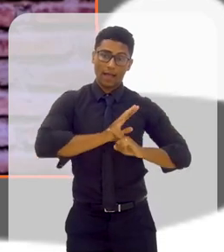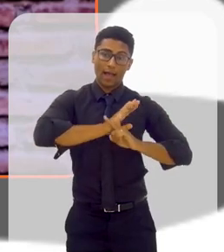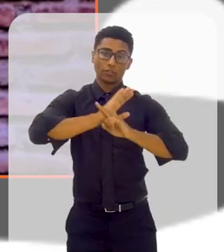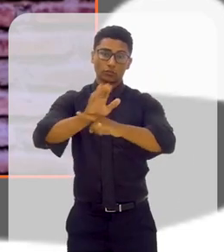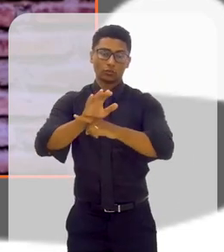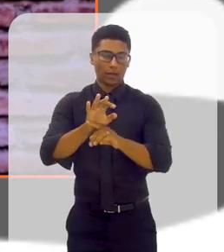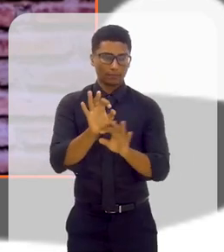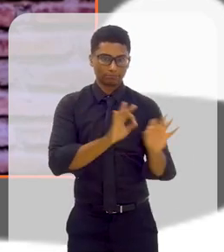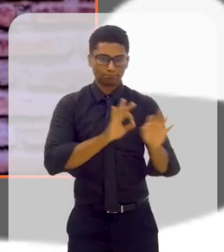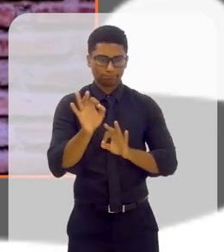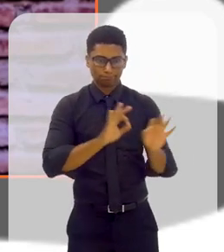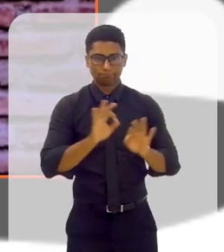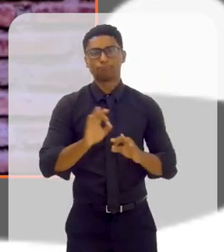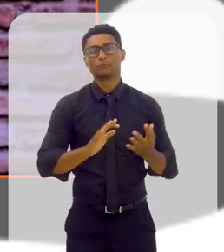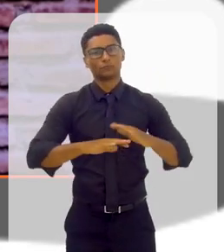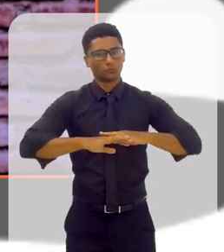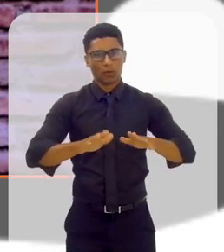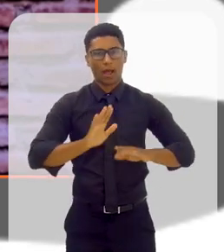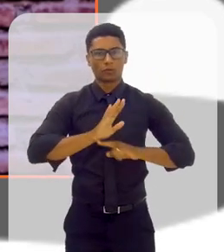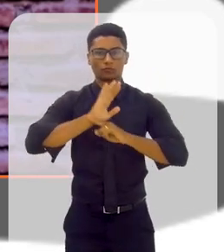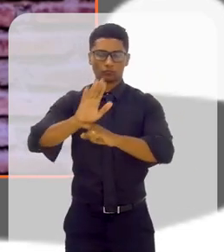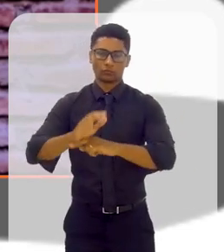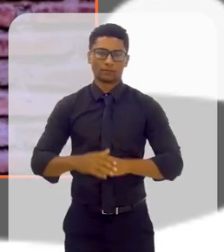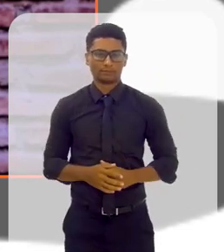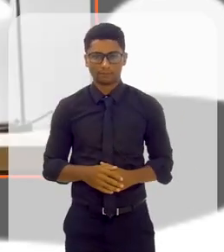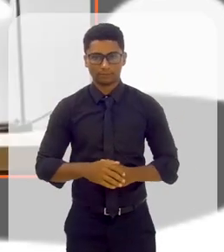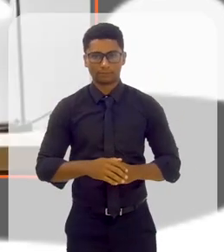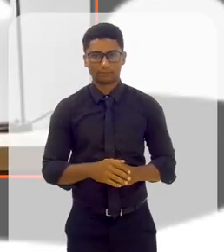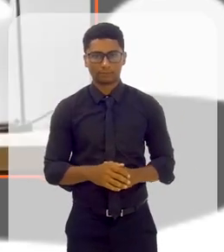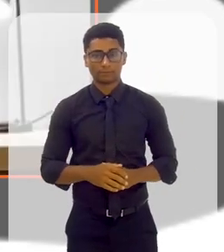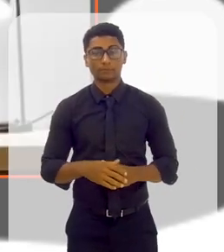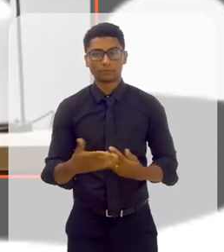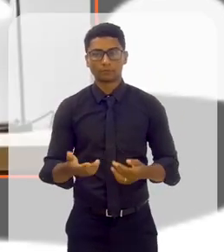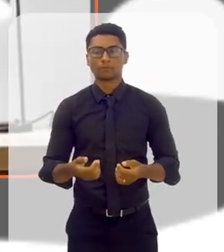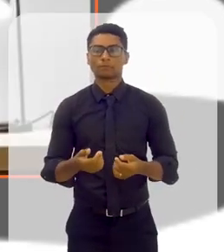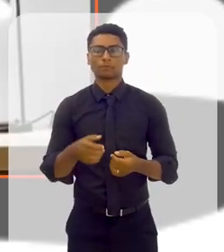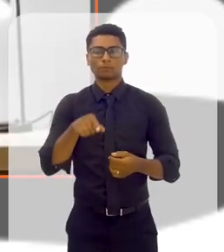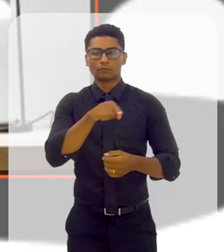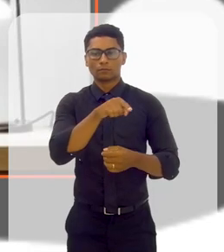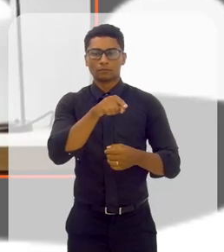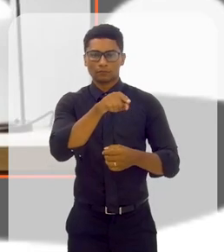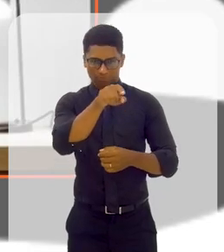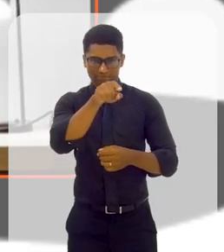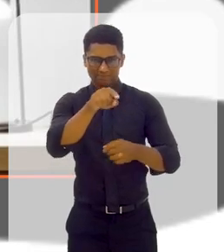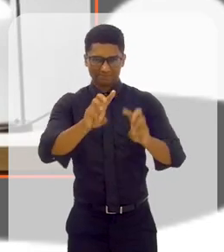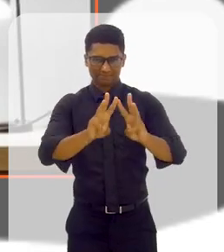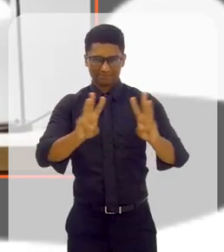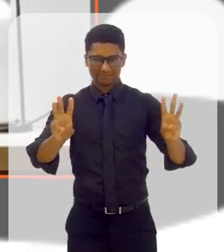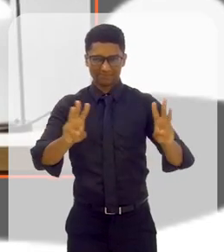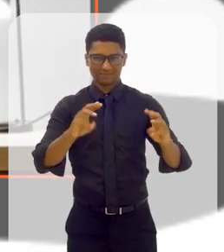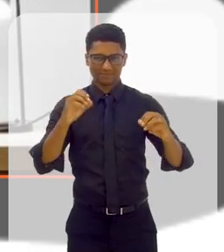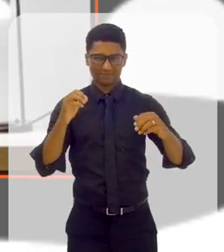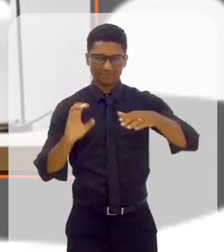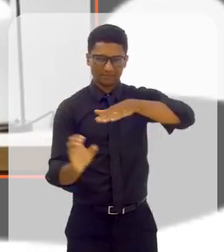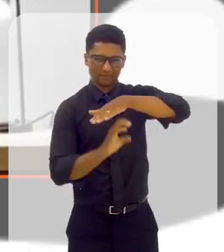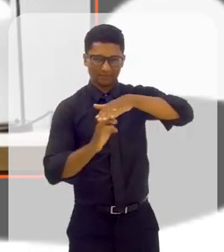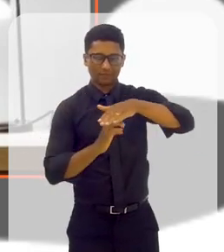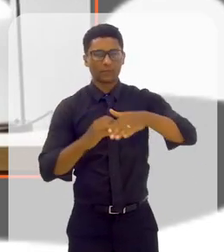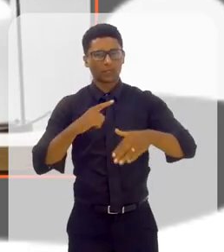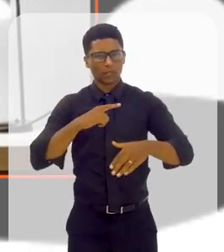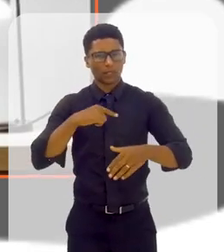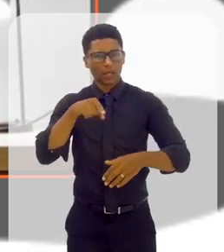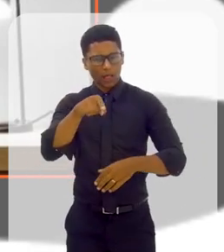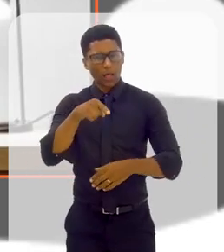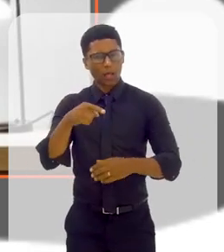e a operacionalização dos projetos. Você no site da empresa Indústria Fox tem um número que me chamou